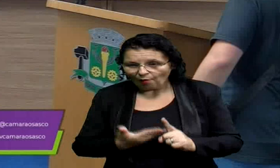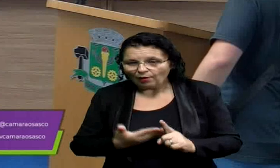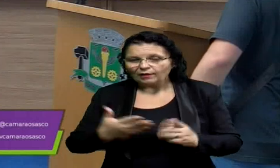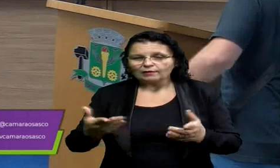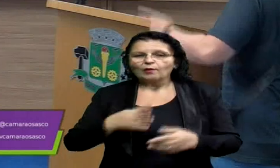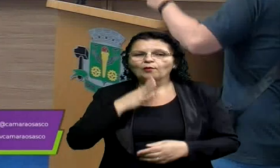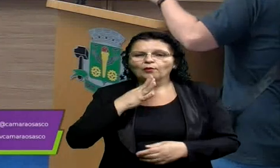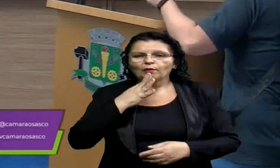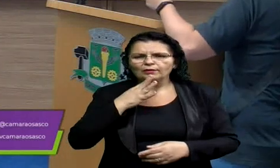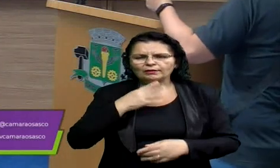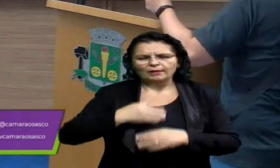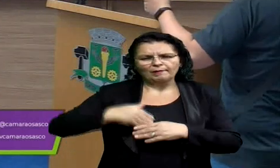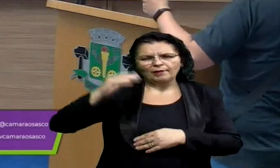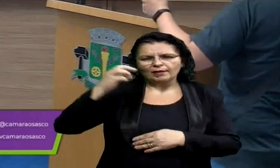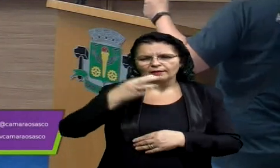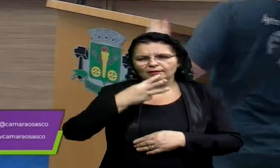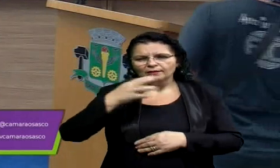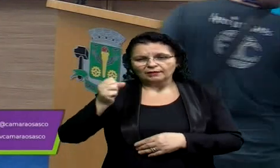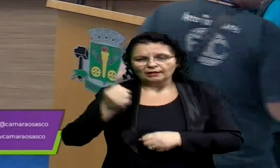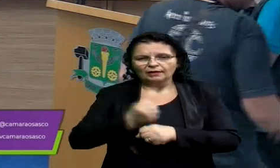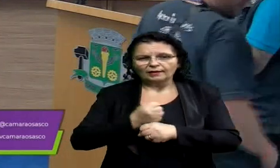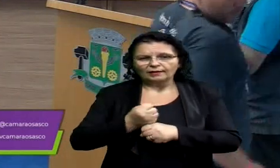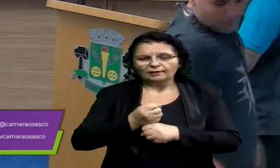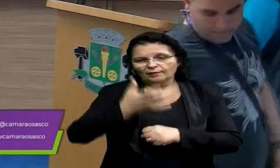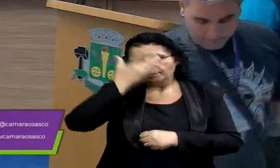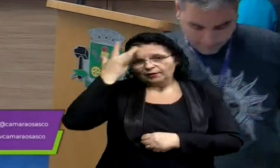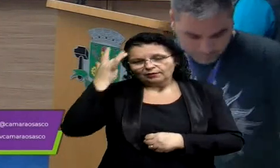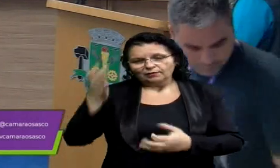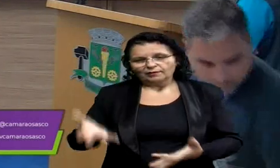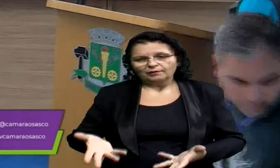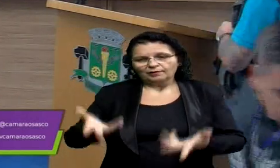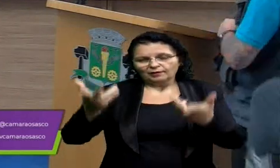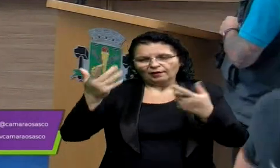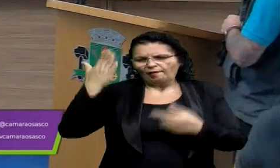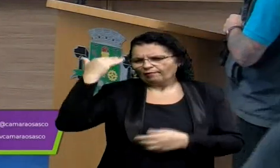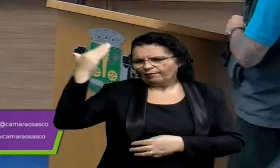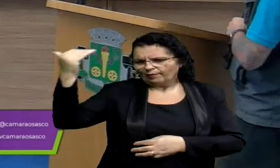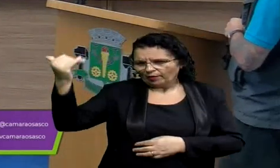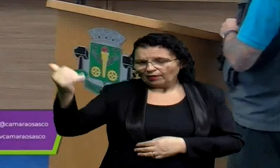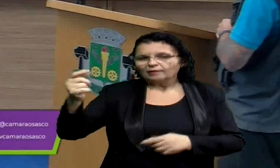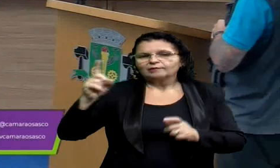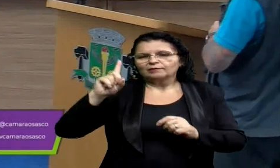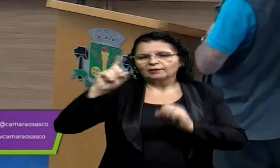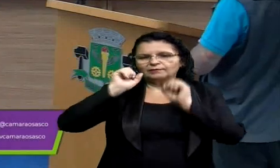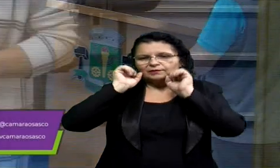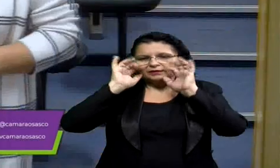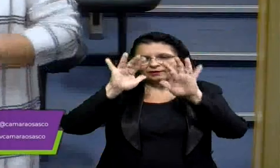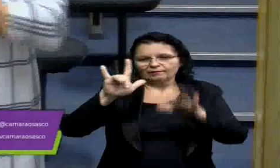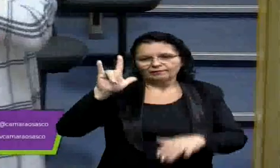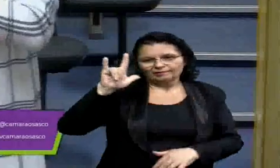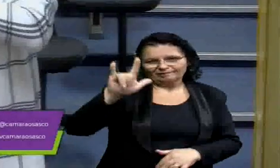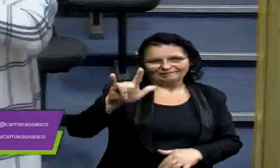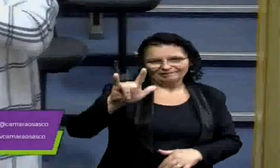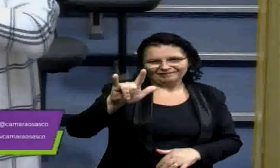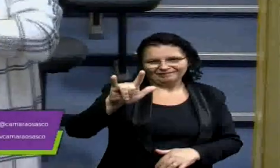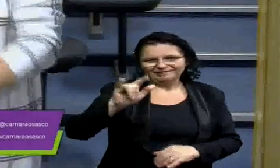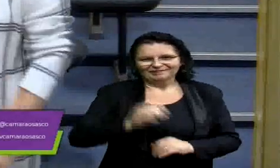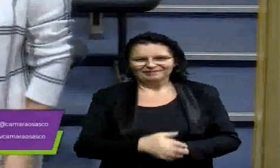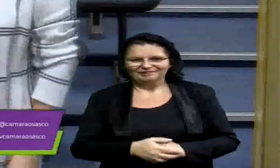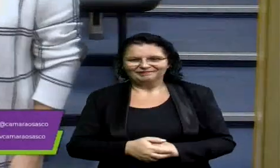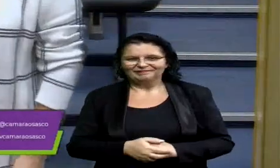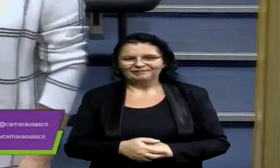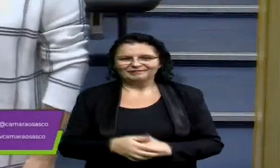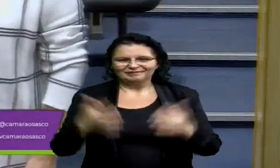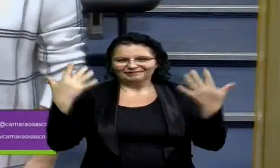nos conhecemos há mais de 30 anos uma pessoa maravilhosa muito bem sucedida que Deus te abençoe Amo você viu